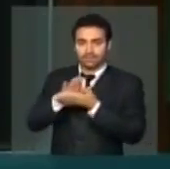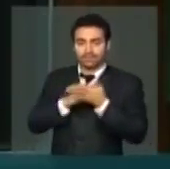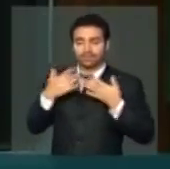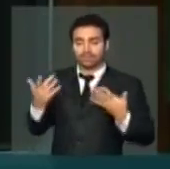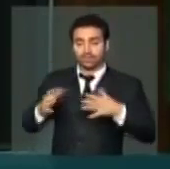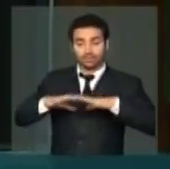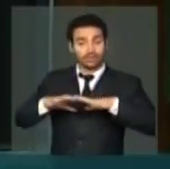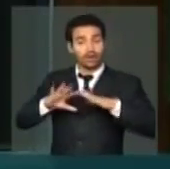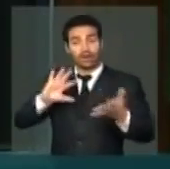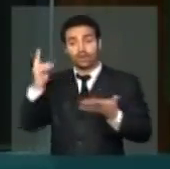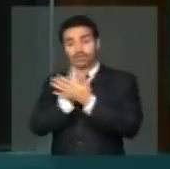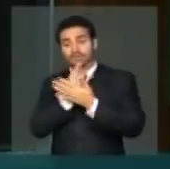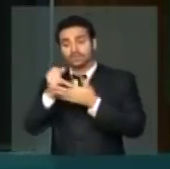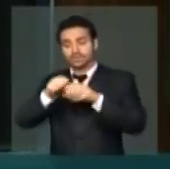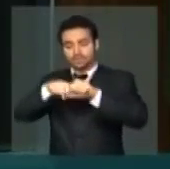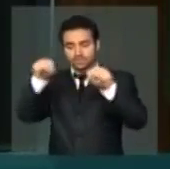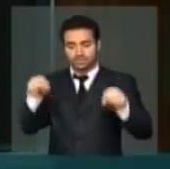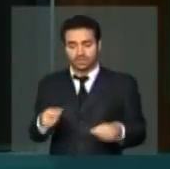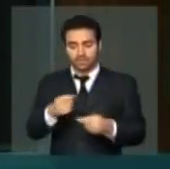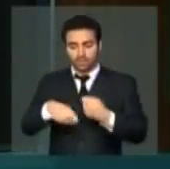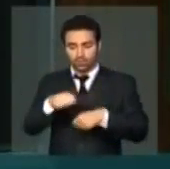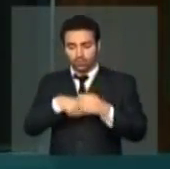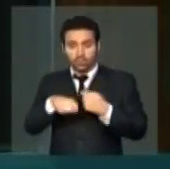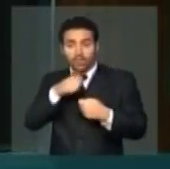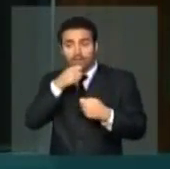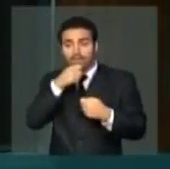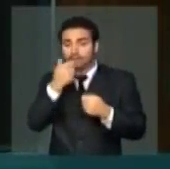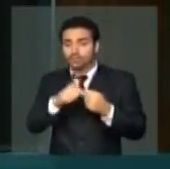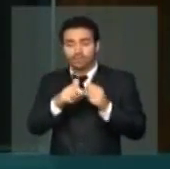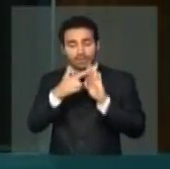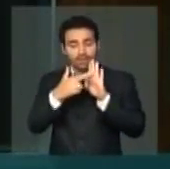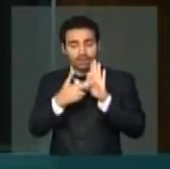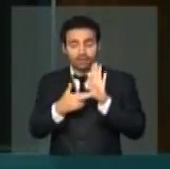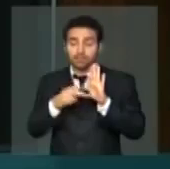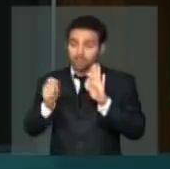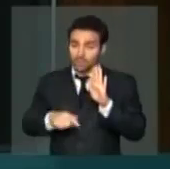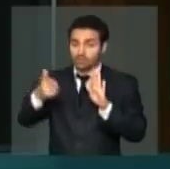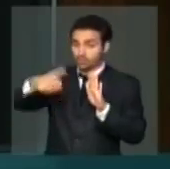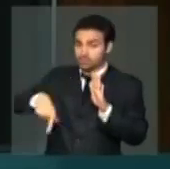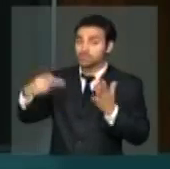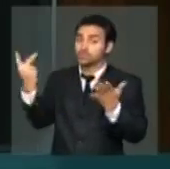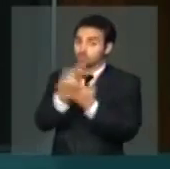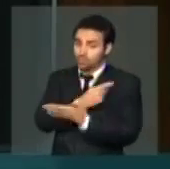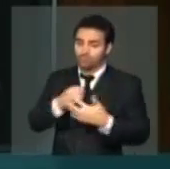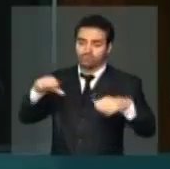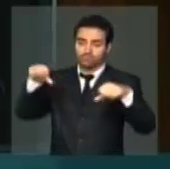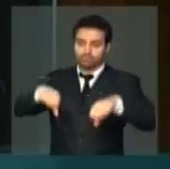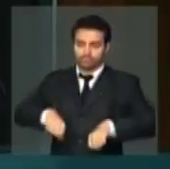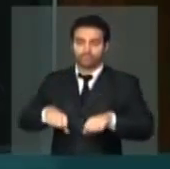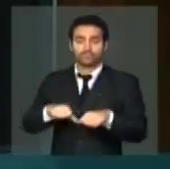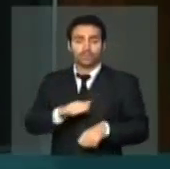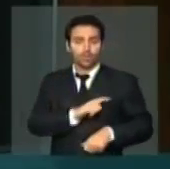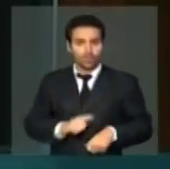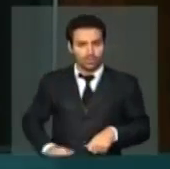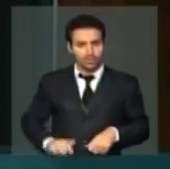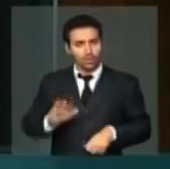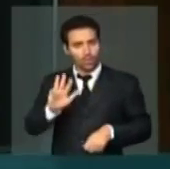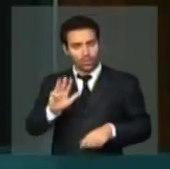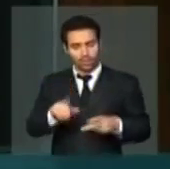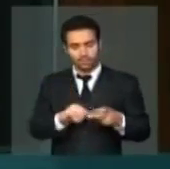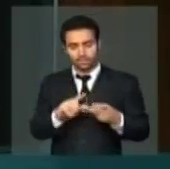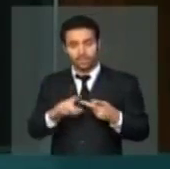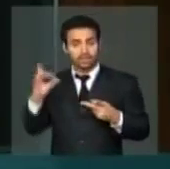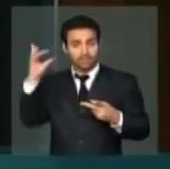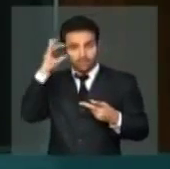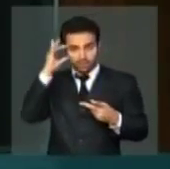sistema econômico, ainda sem regulamentação, a uma nova quebradeira. Os nossos governos de Lula e Dilma adotaram uma